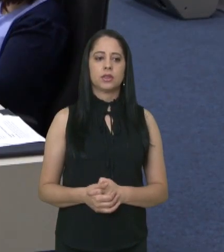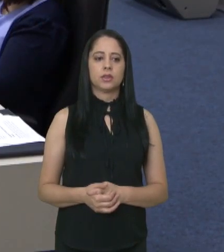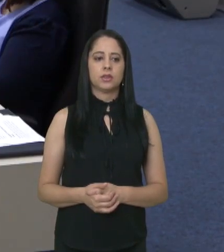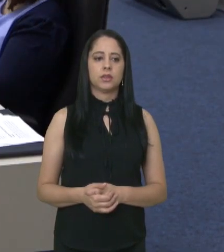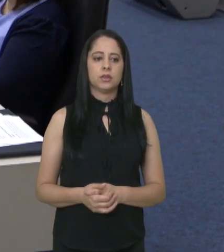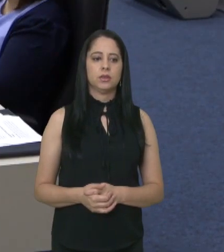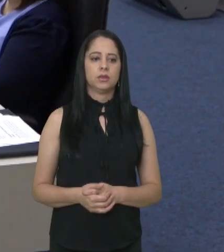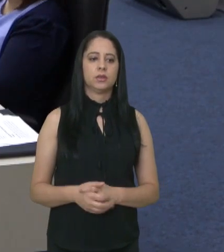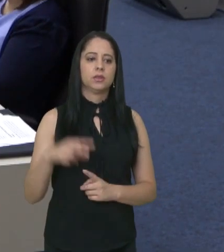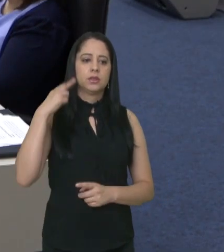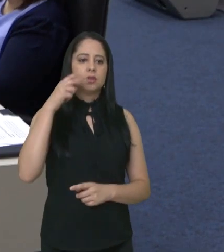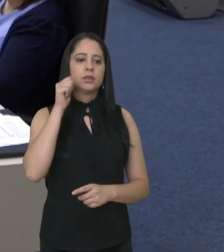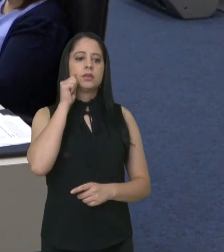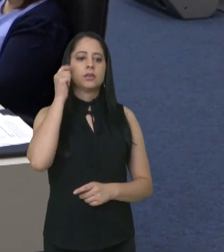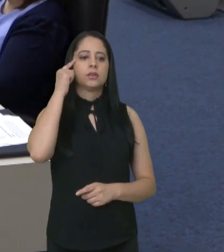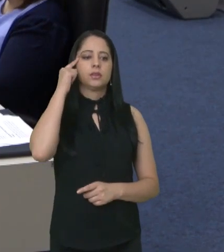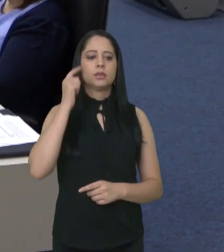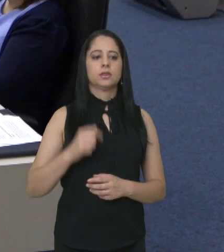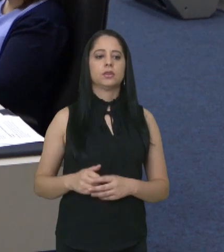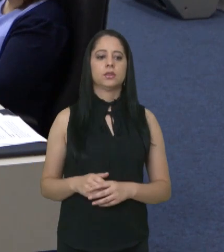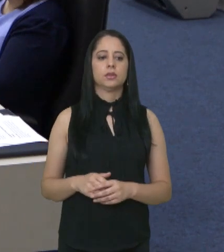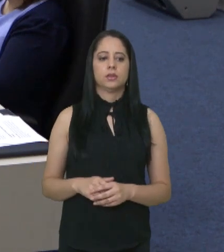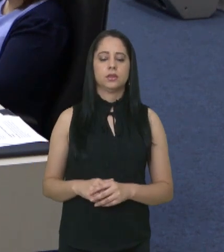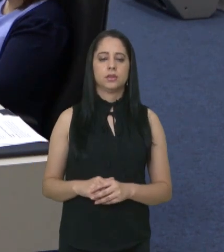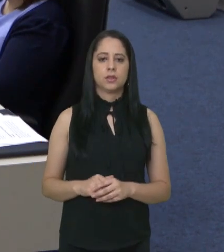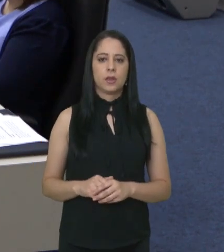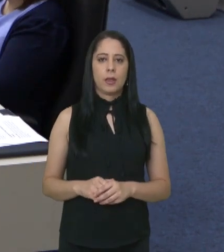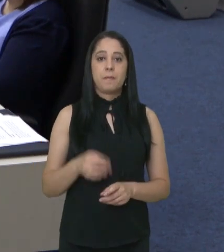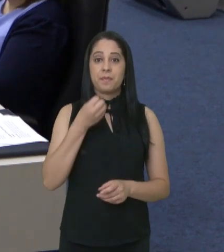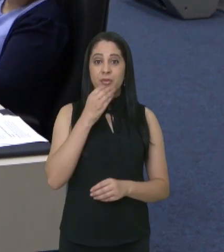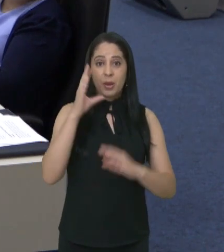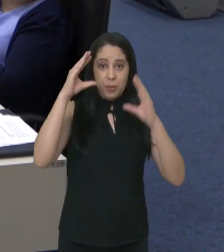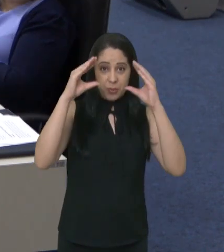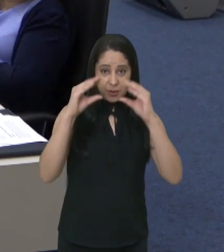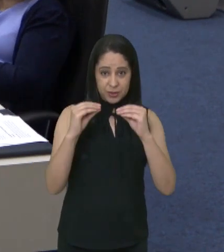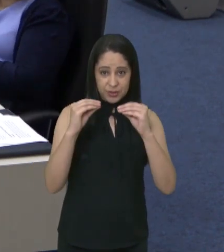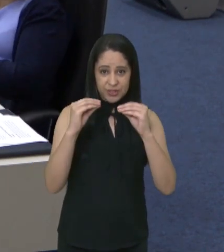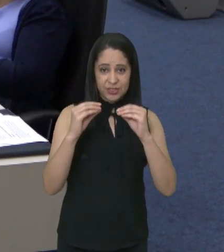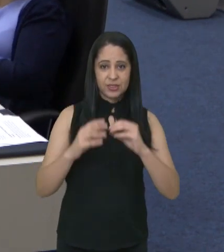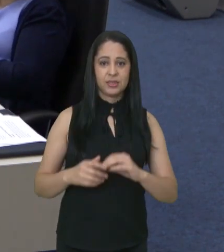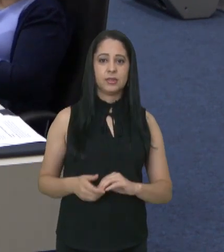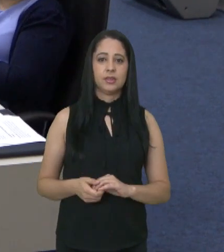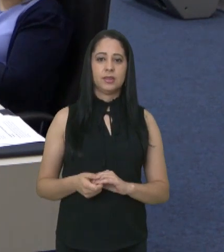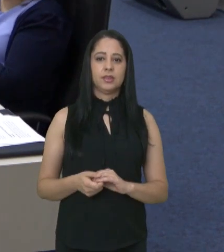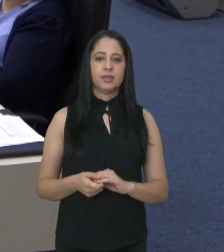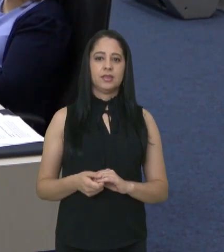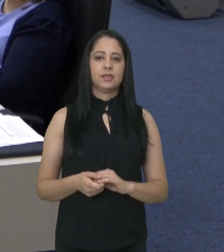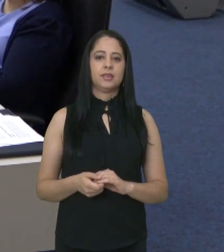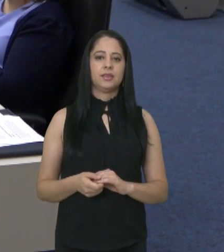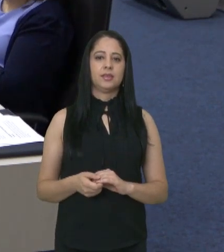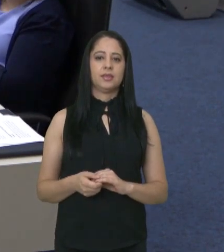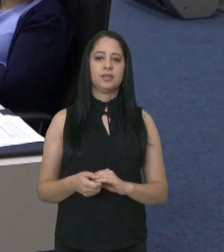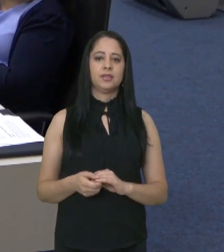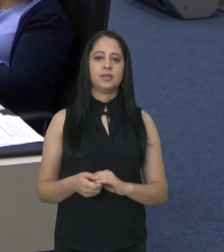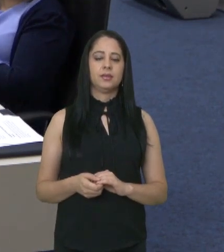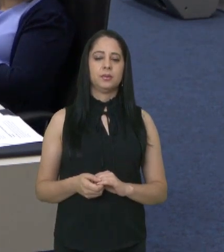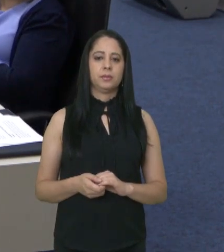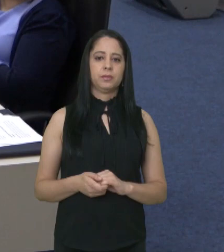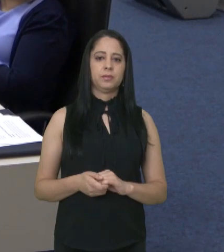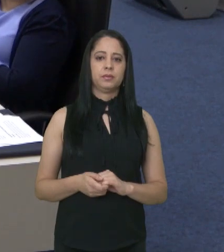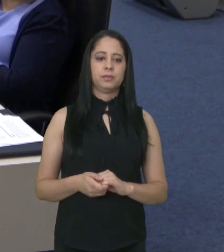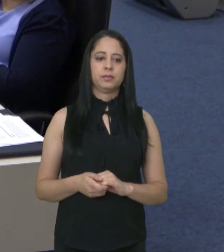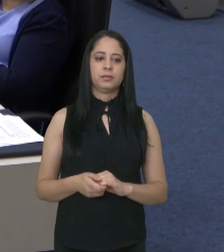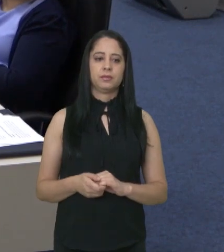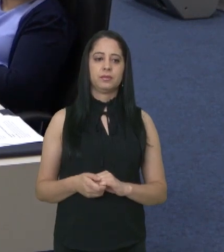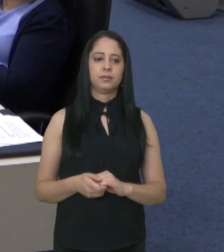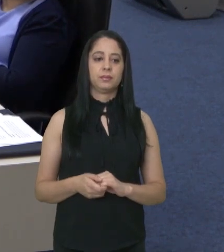Vereadora Amélia Naomi. Boa noite. Boa noite. Ainda bem que eu nem falei, porque eu estou no boa noite.